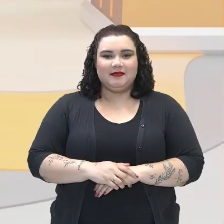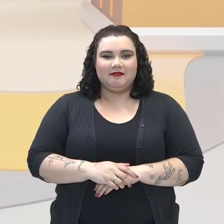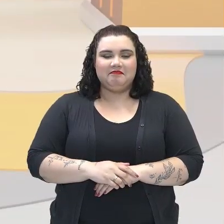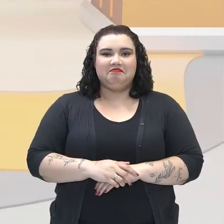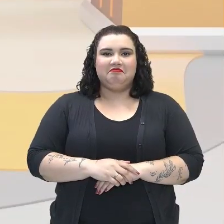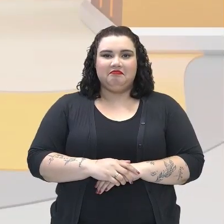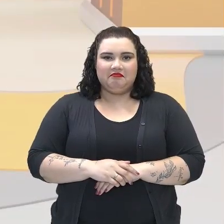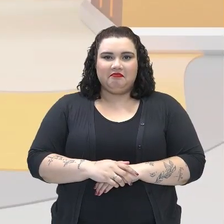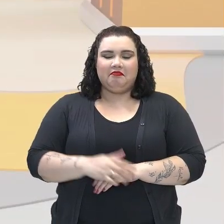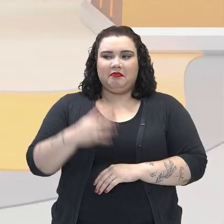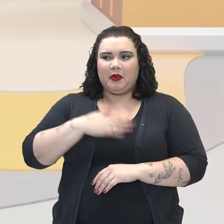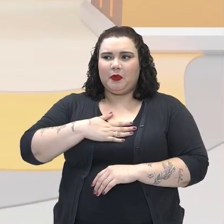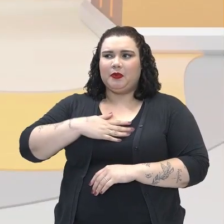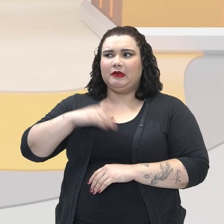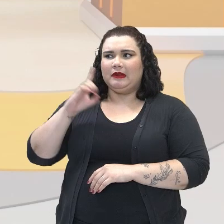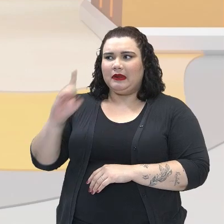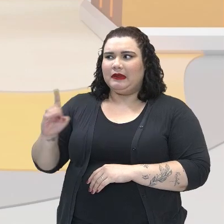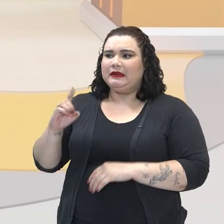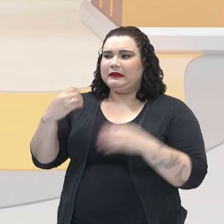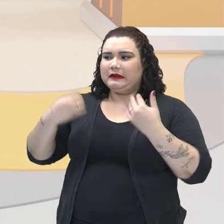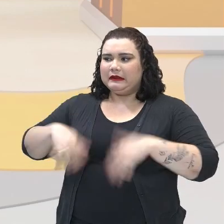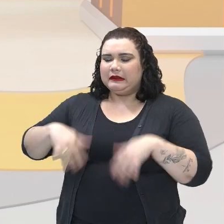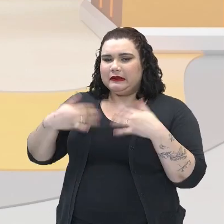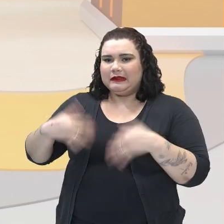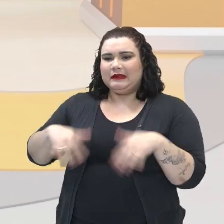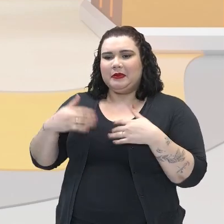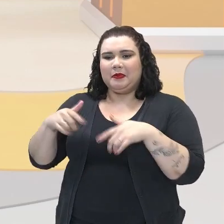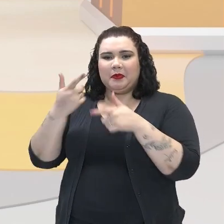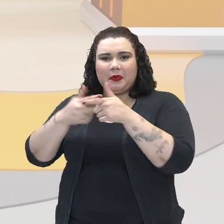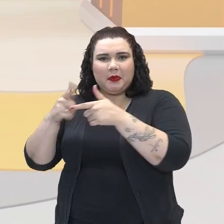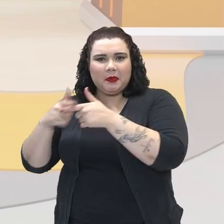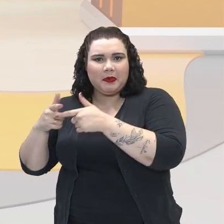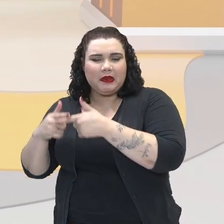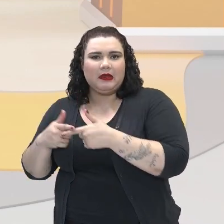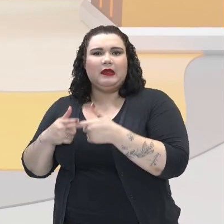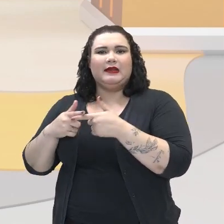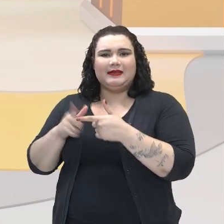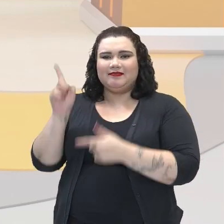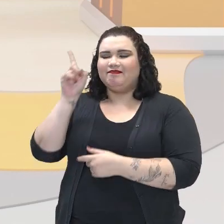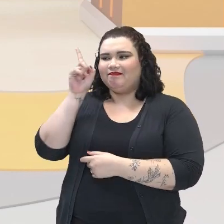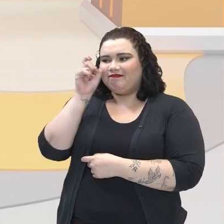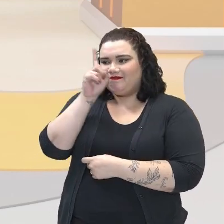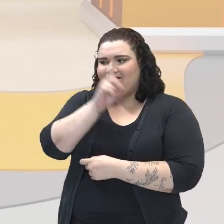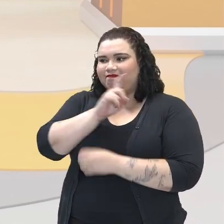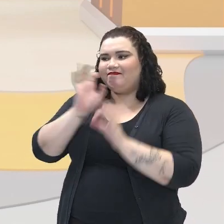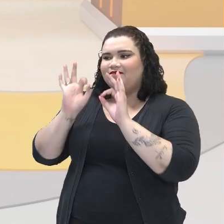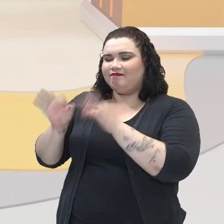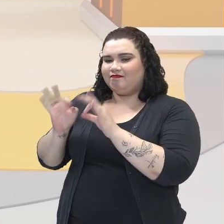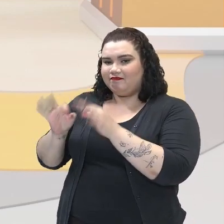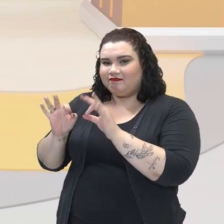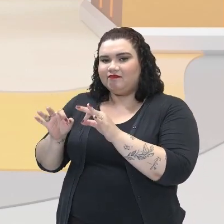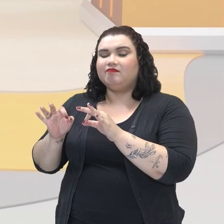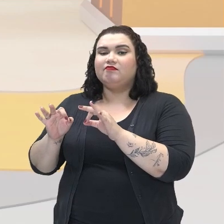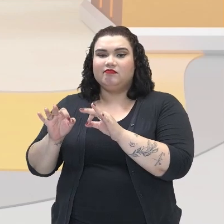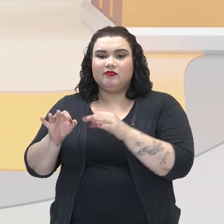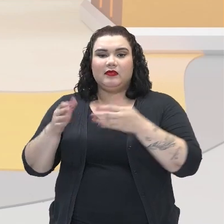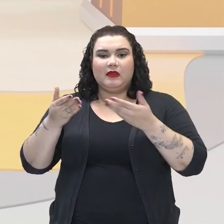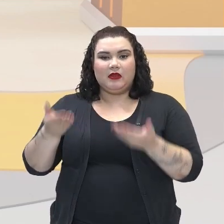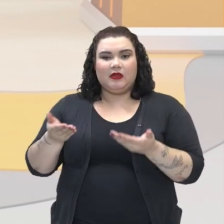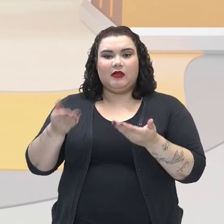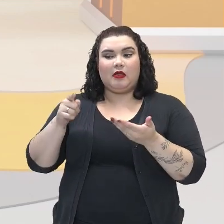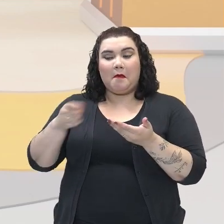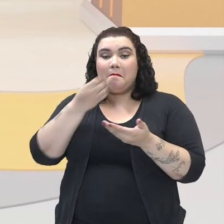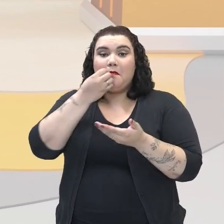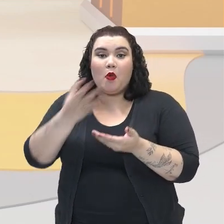Rapaz, que coisa, hein? Que coisa. Situação muito complicada na África do Sul mesmo, mas que bom que teve um final